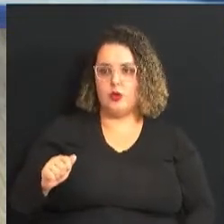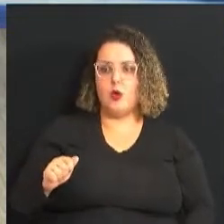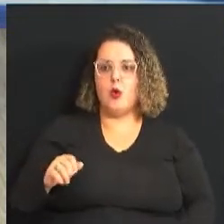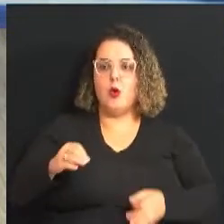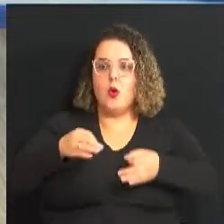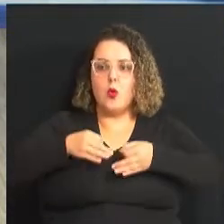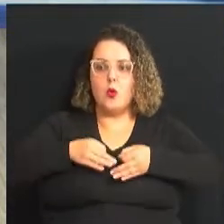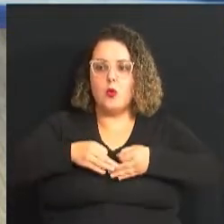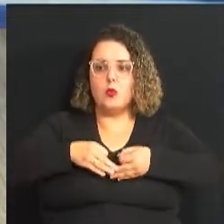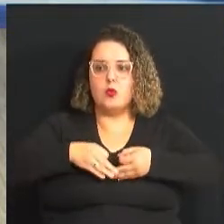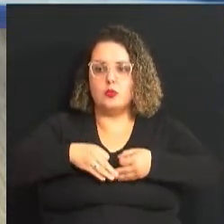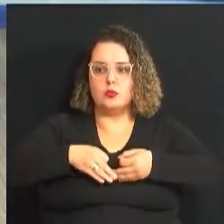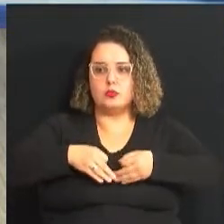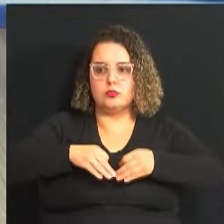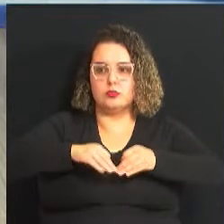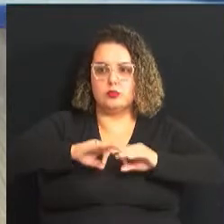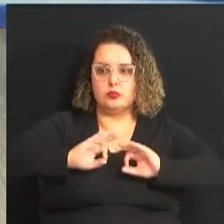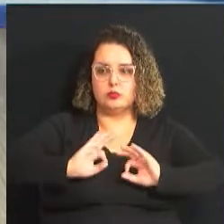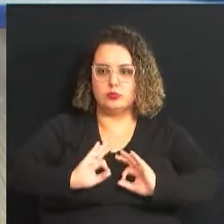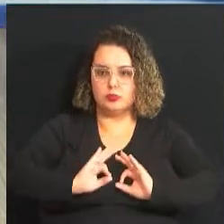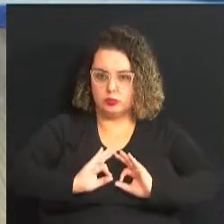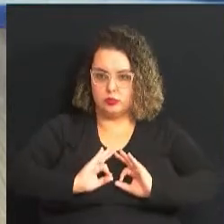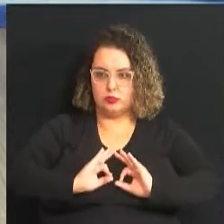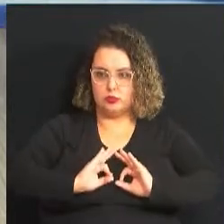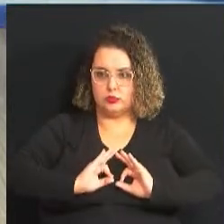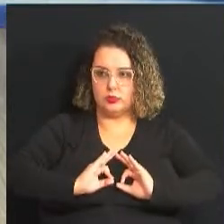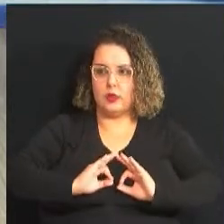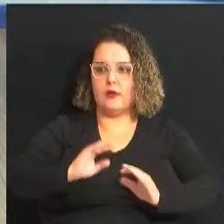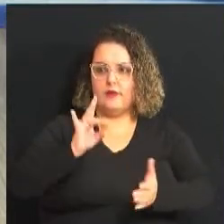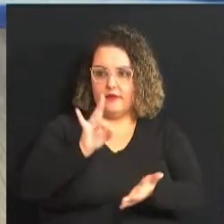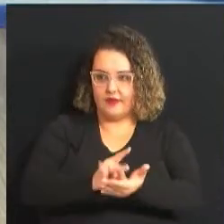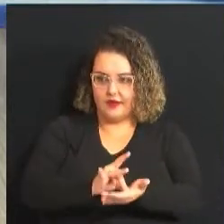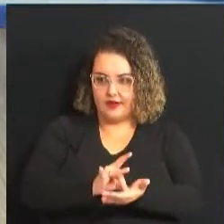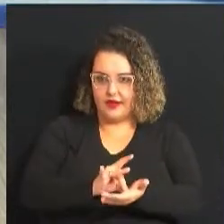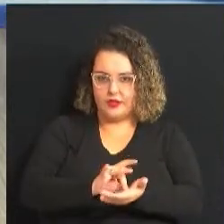é verdade que não pode engravidar? Existe tratamento?